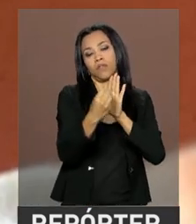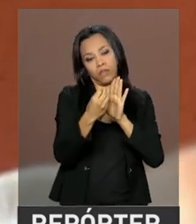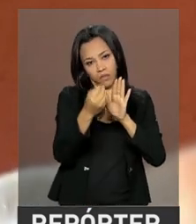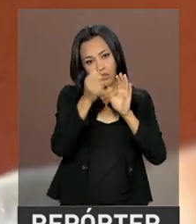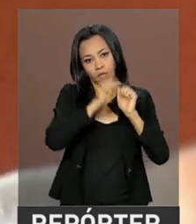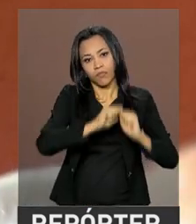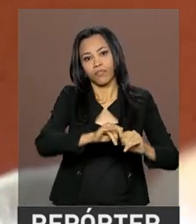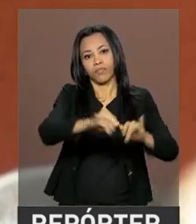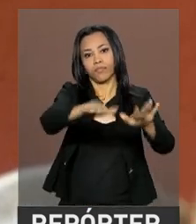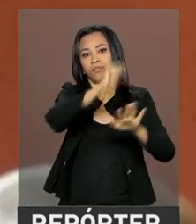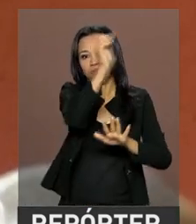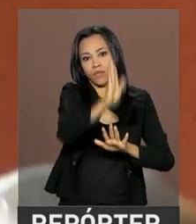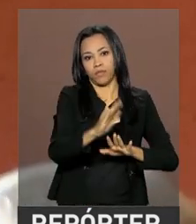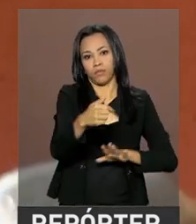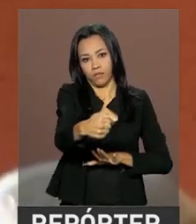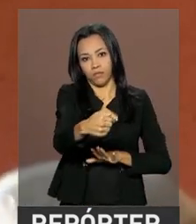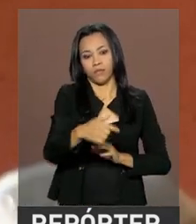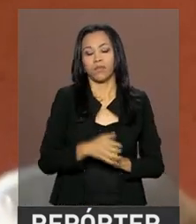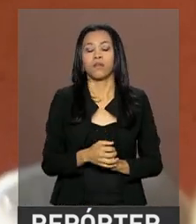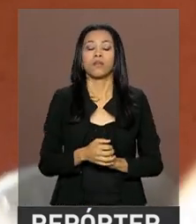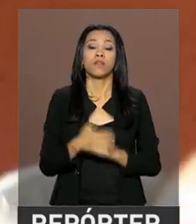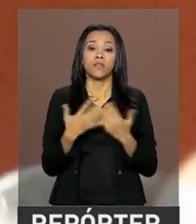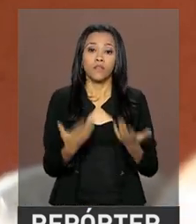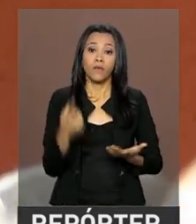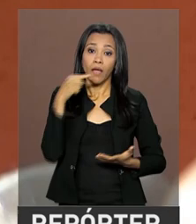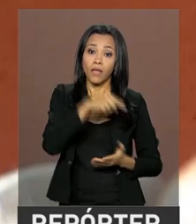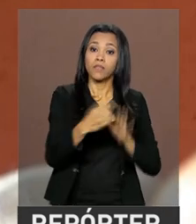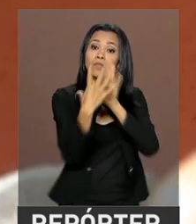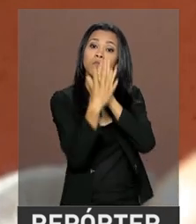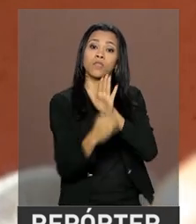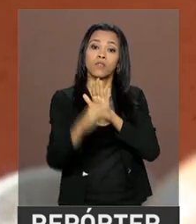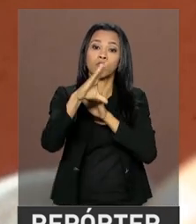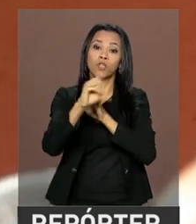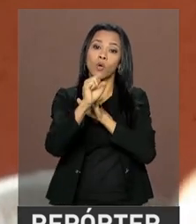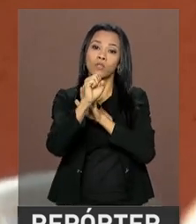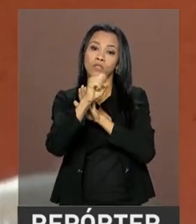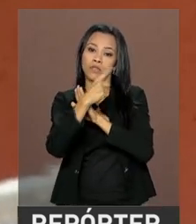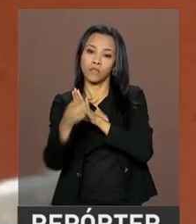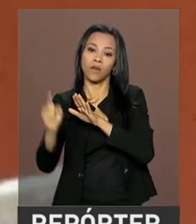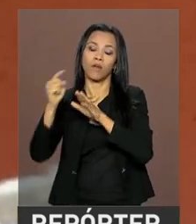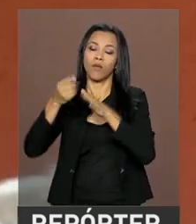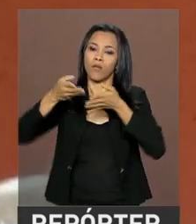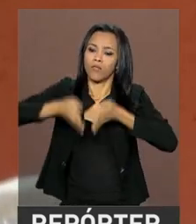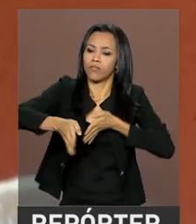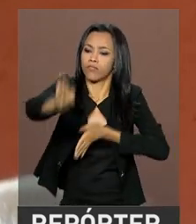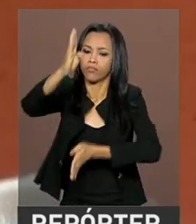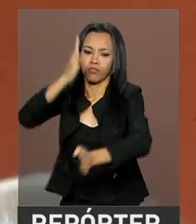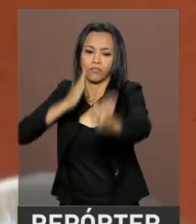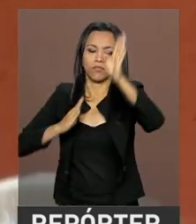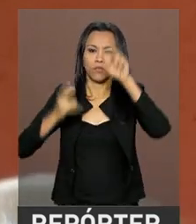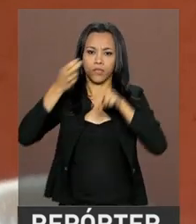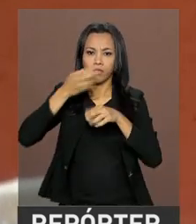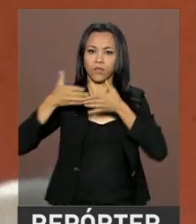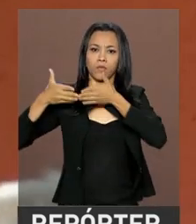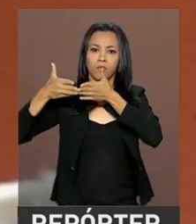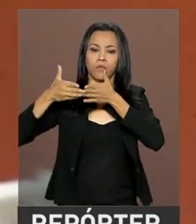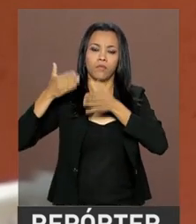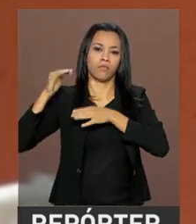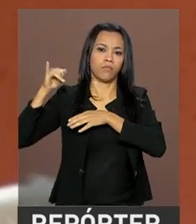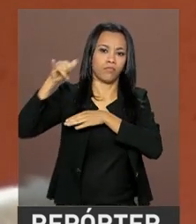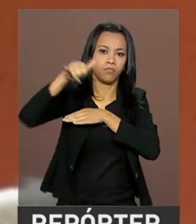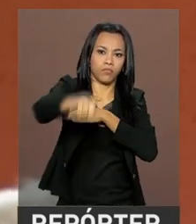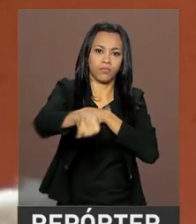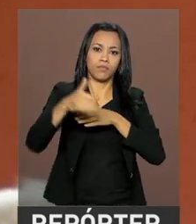nosso país esta estas concessões vão de p rodovias de Campos de petróleo